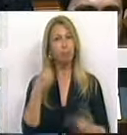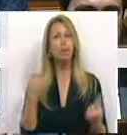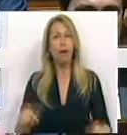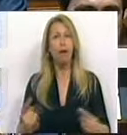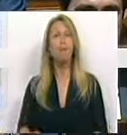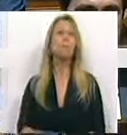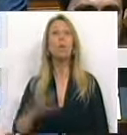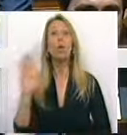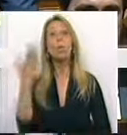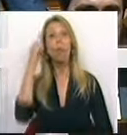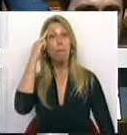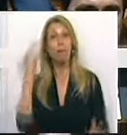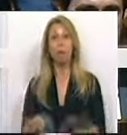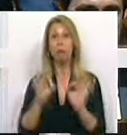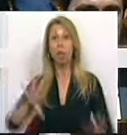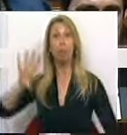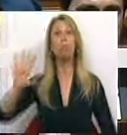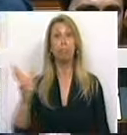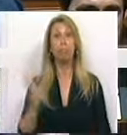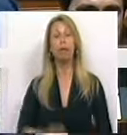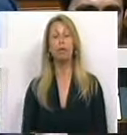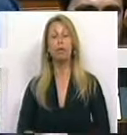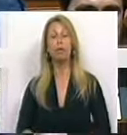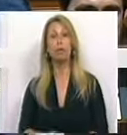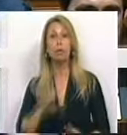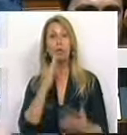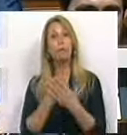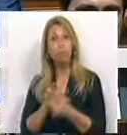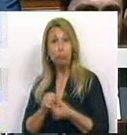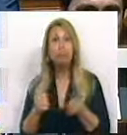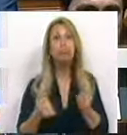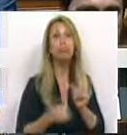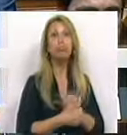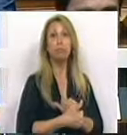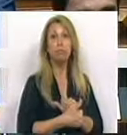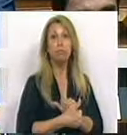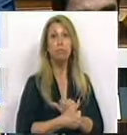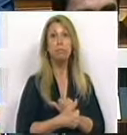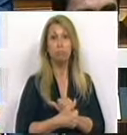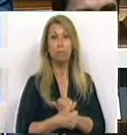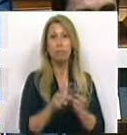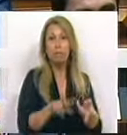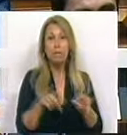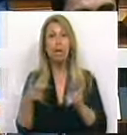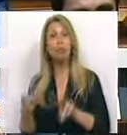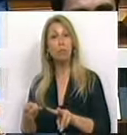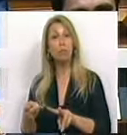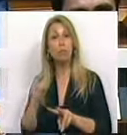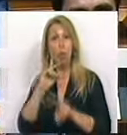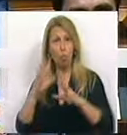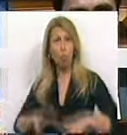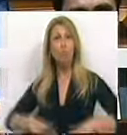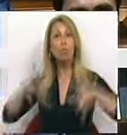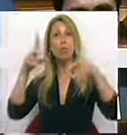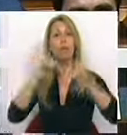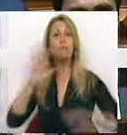é que na Madeira, como no país, o motor da mudança, da transformação, do progresso